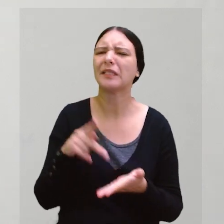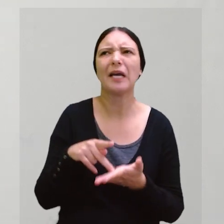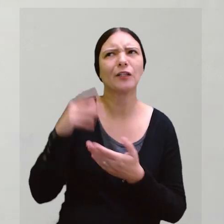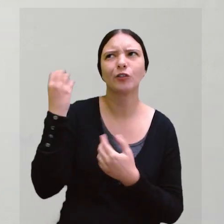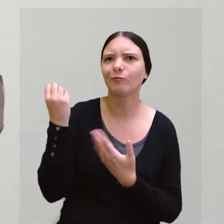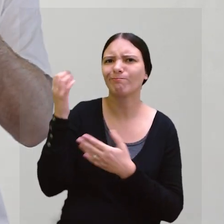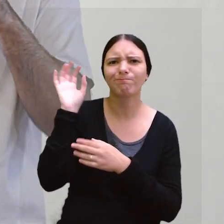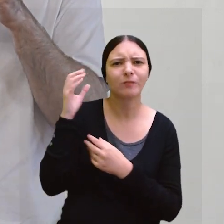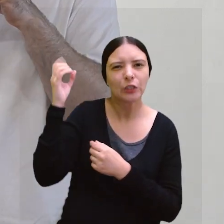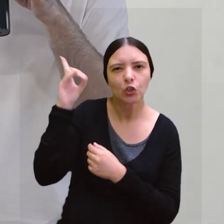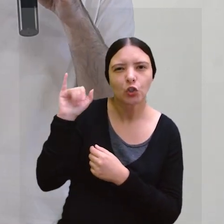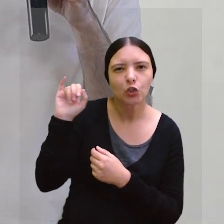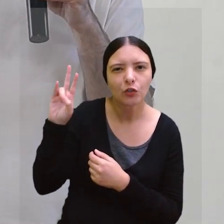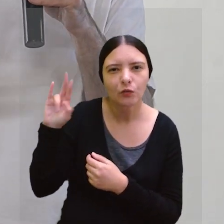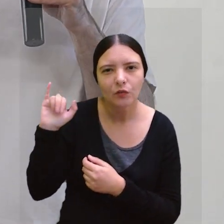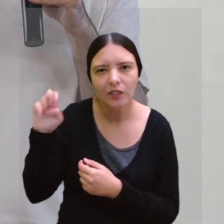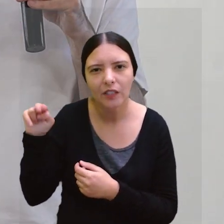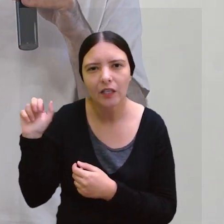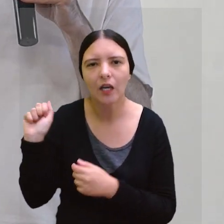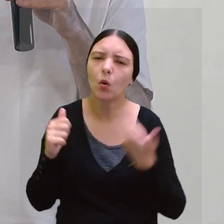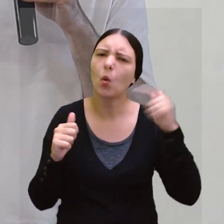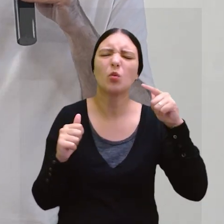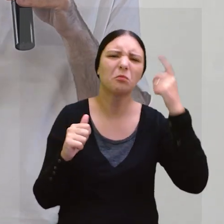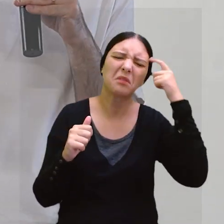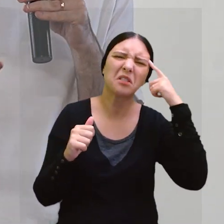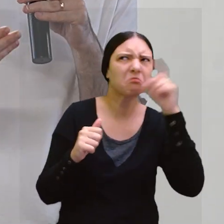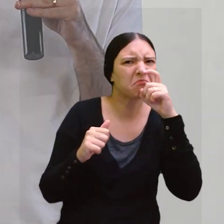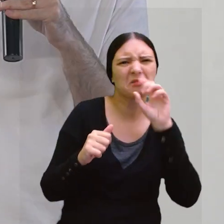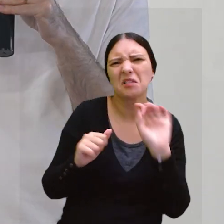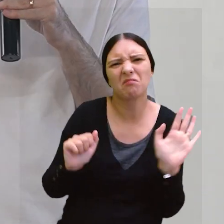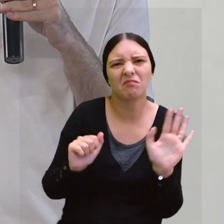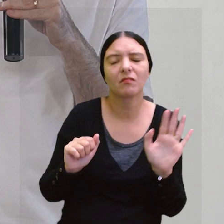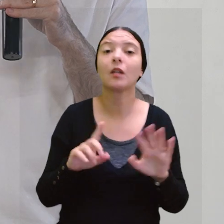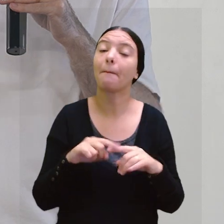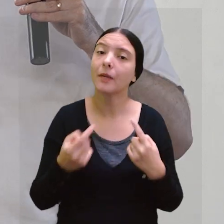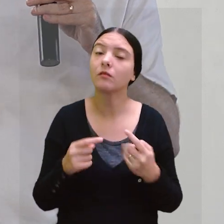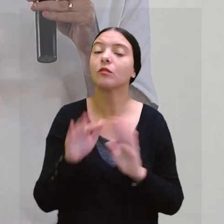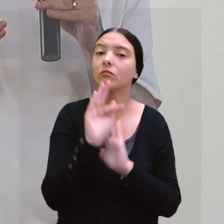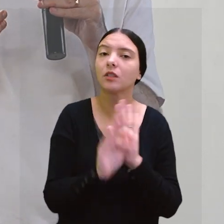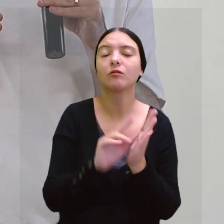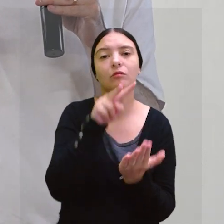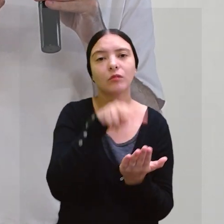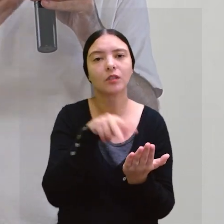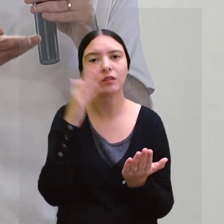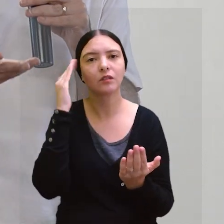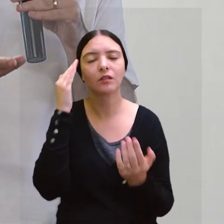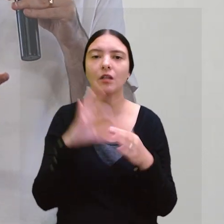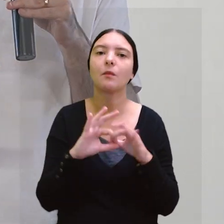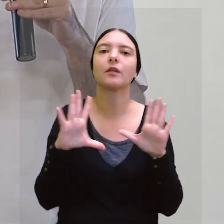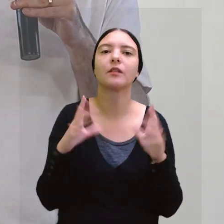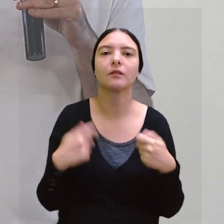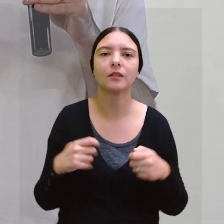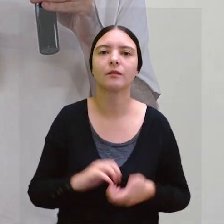divina, para outros não, para outros é só uma ficção, mas percebe que a interpretação desse texto também exige uma certa liberdade,